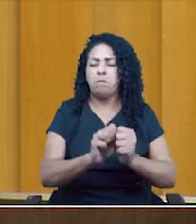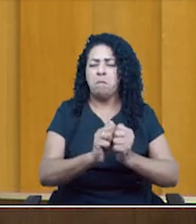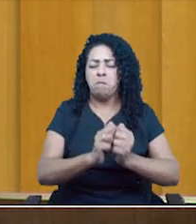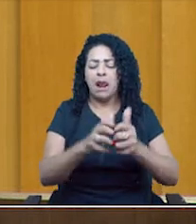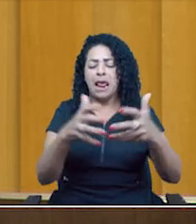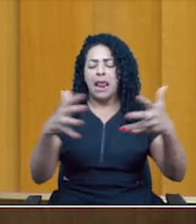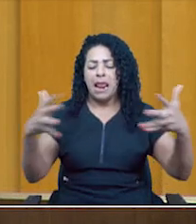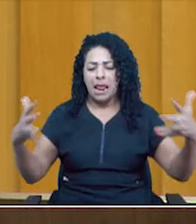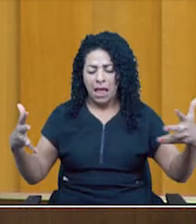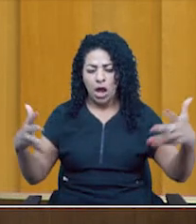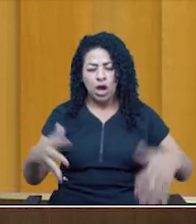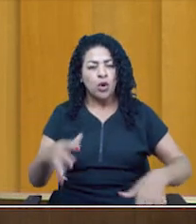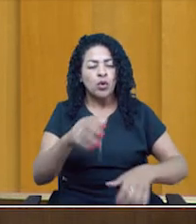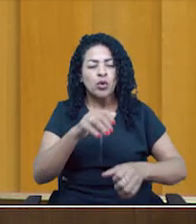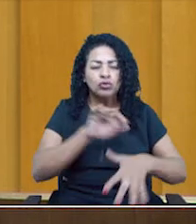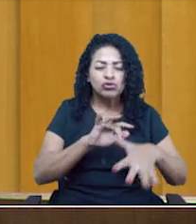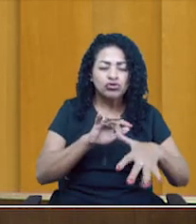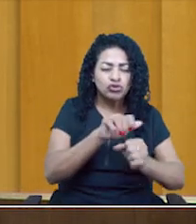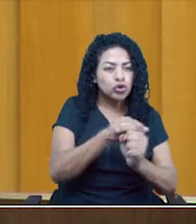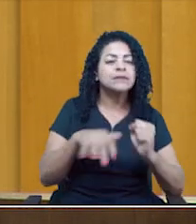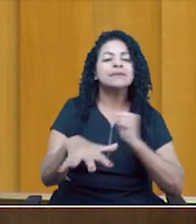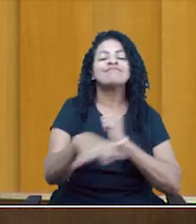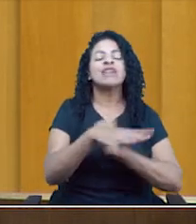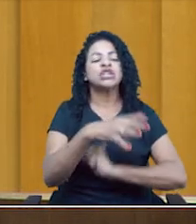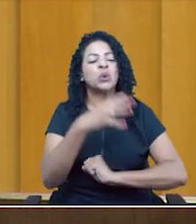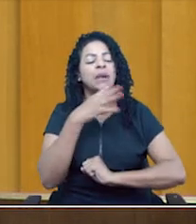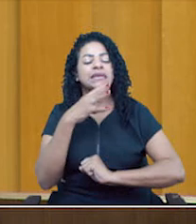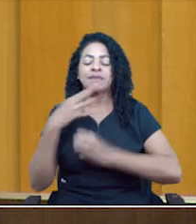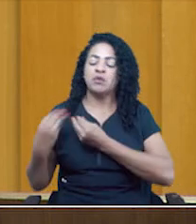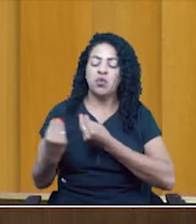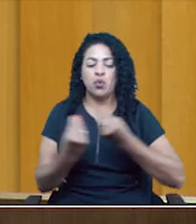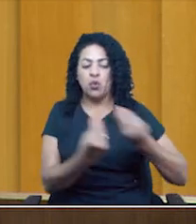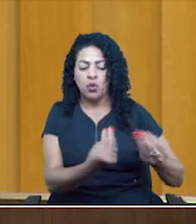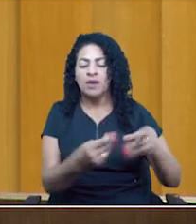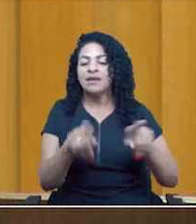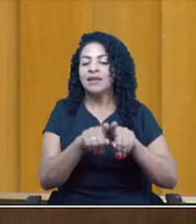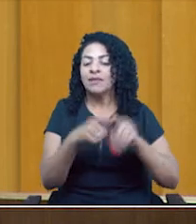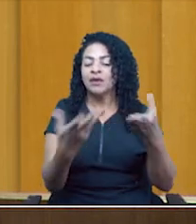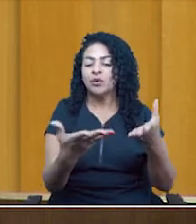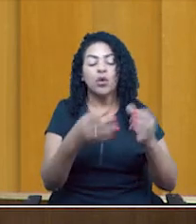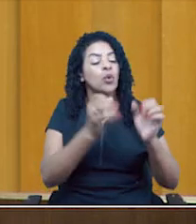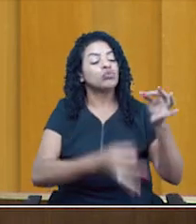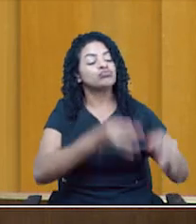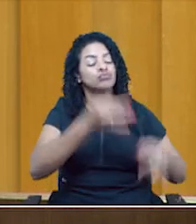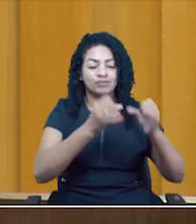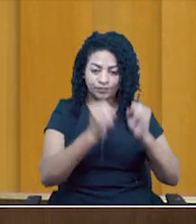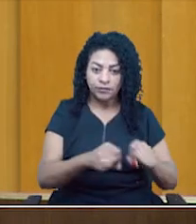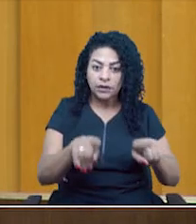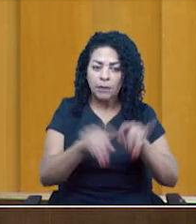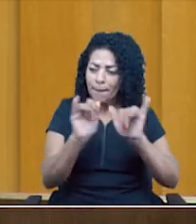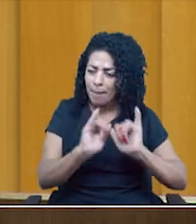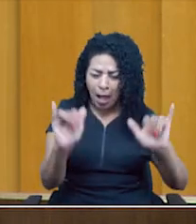sociedade das políticas públicas e programas do Poder Judiciário. Divulgar de forma sistemática, e